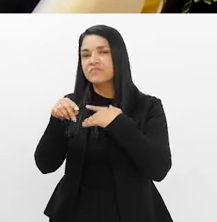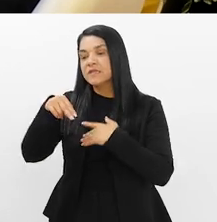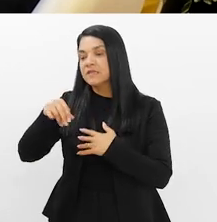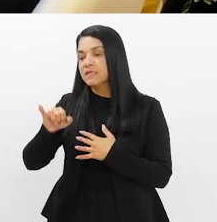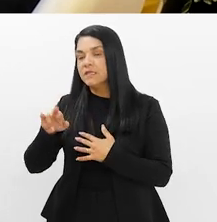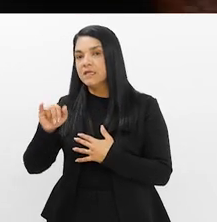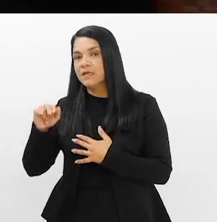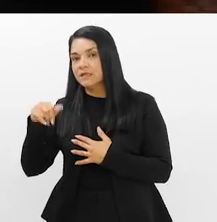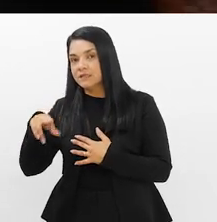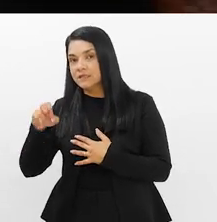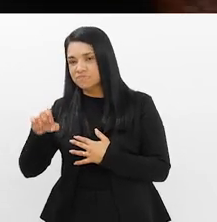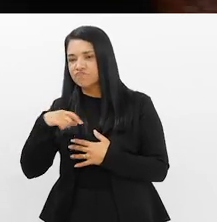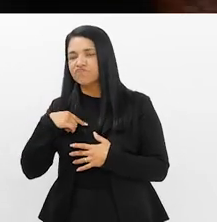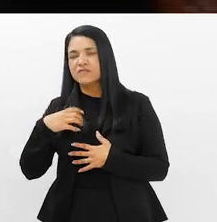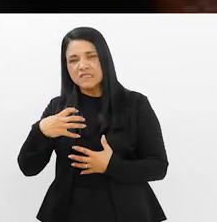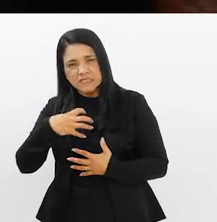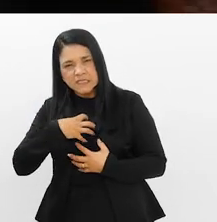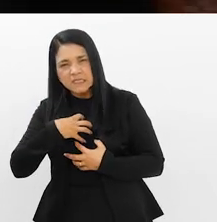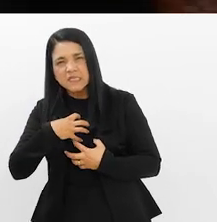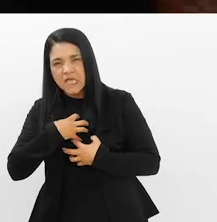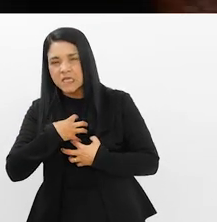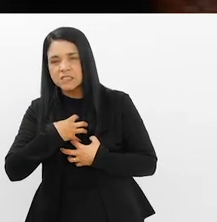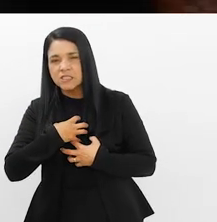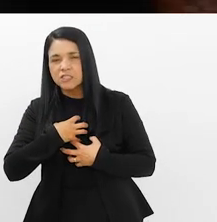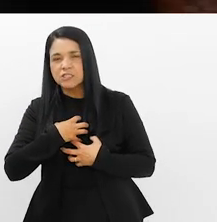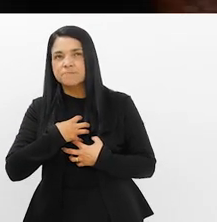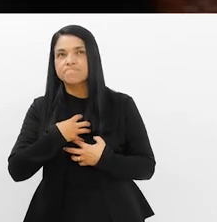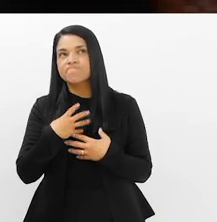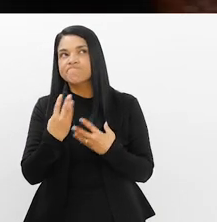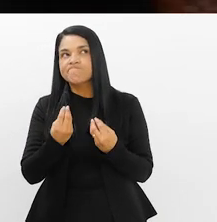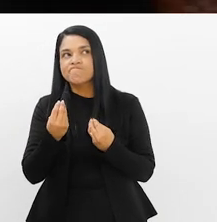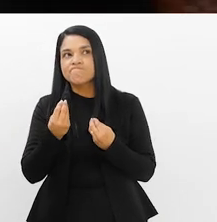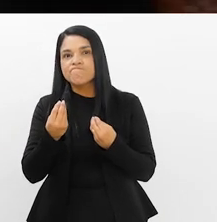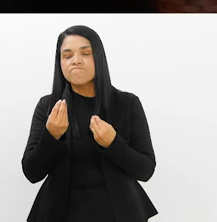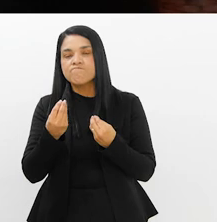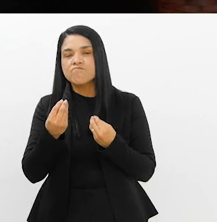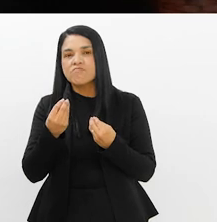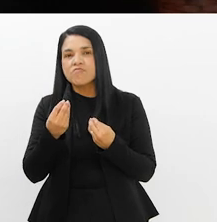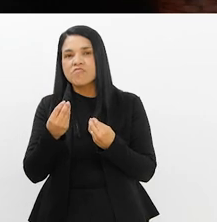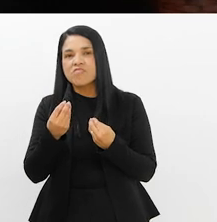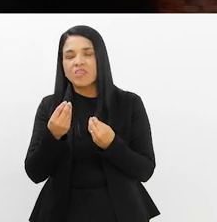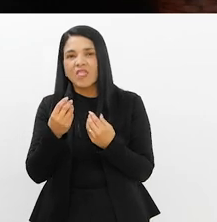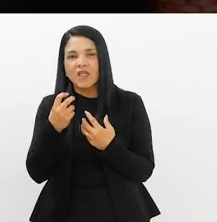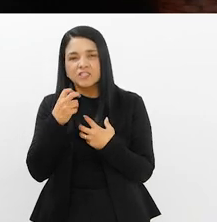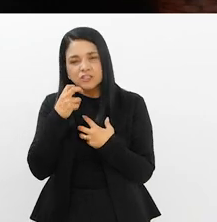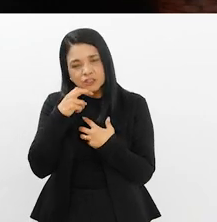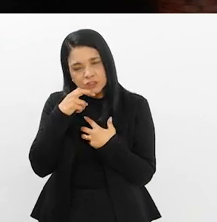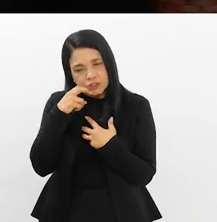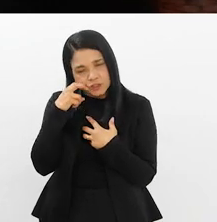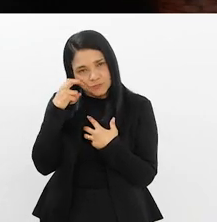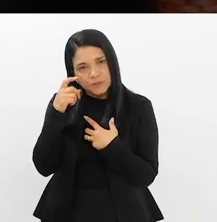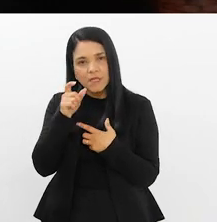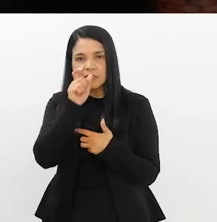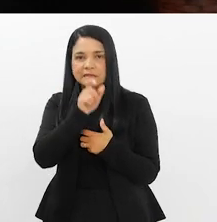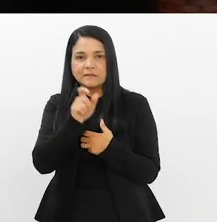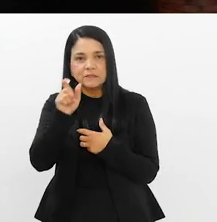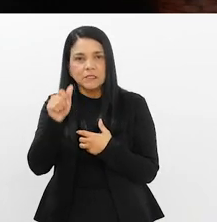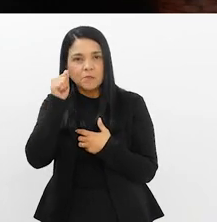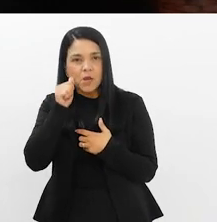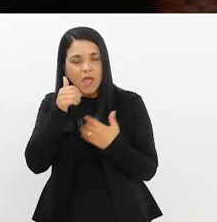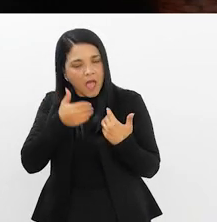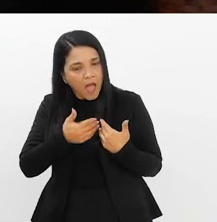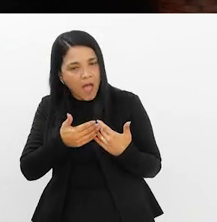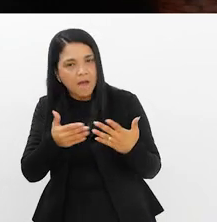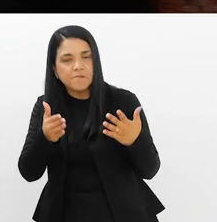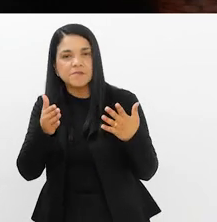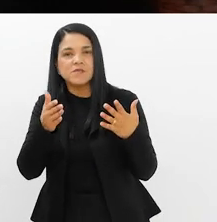na internet, quais são as principais... Você sente uma certa, como que eu posso dizer, uma certa timidez das mulheres em realmente